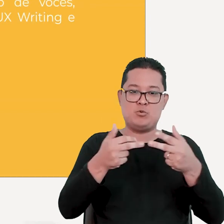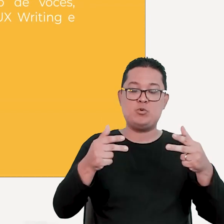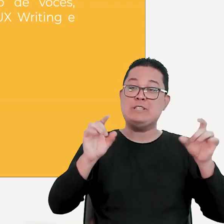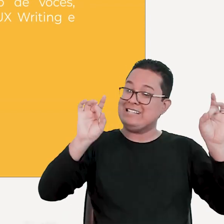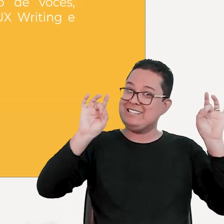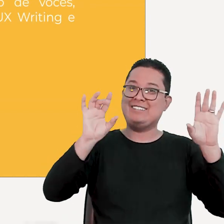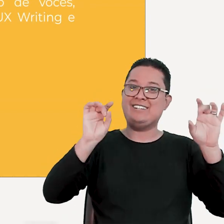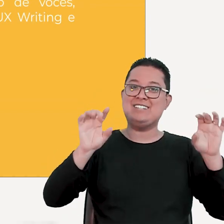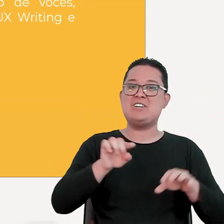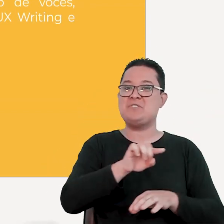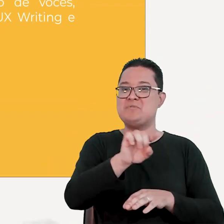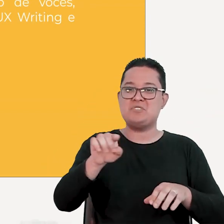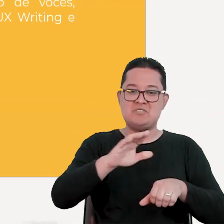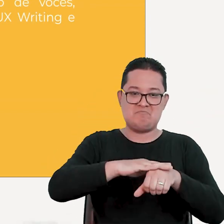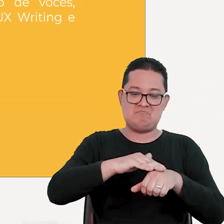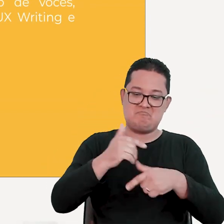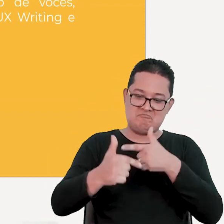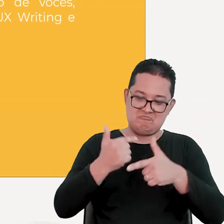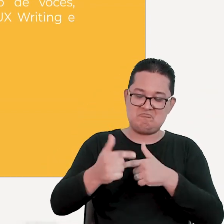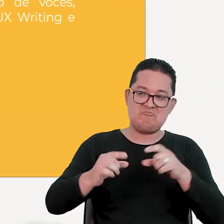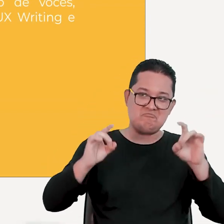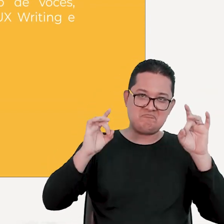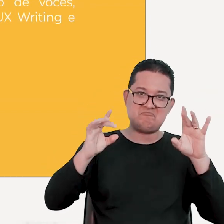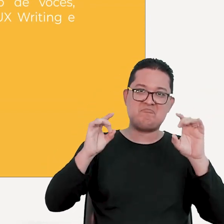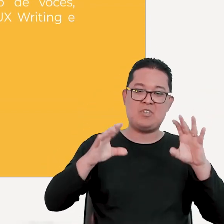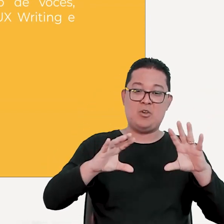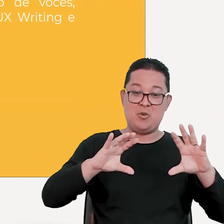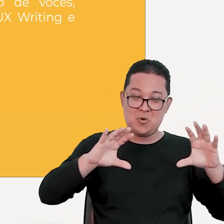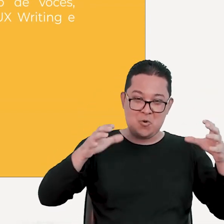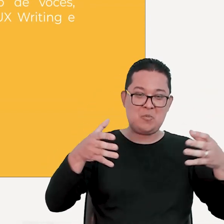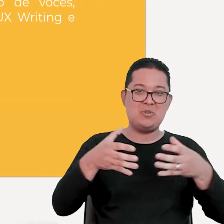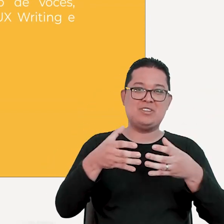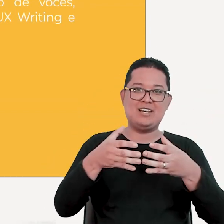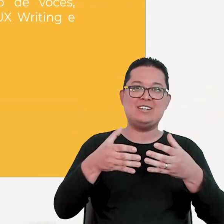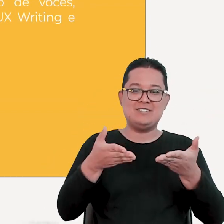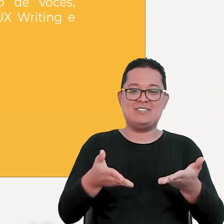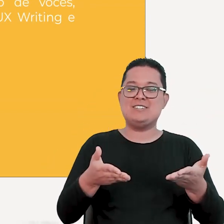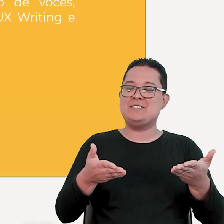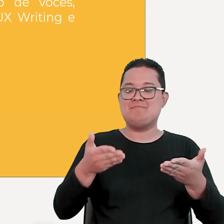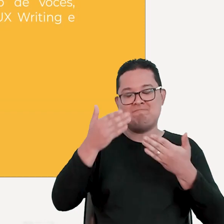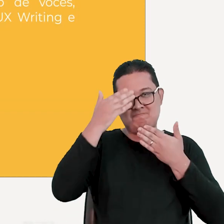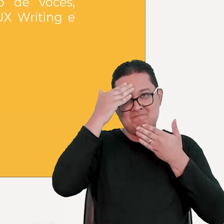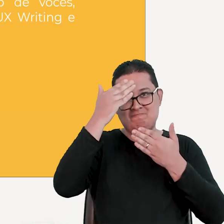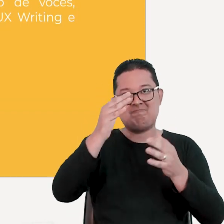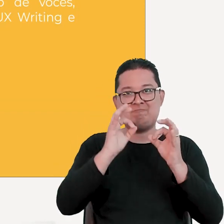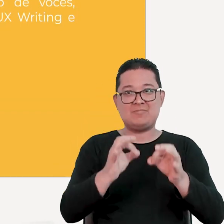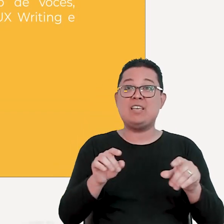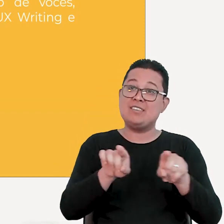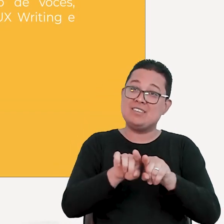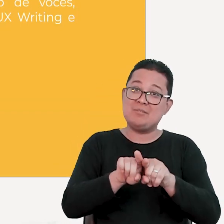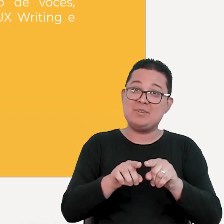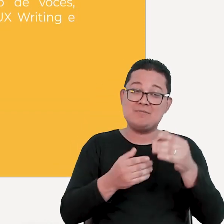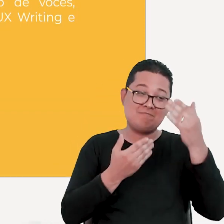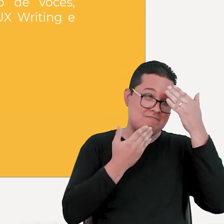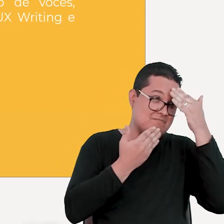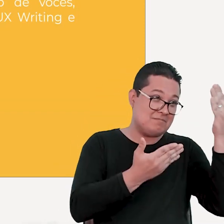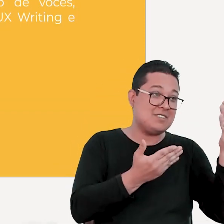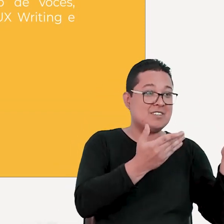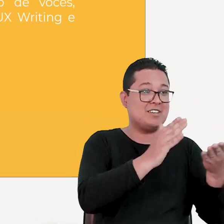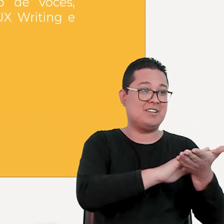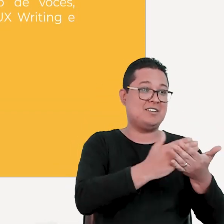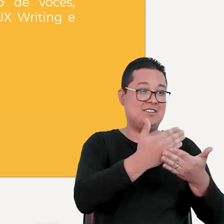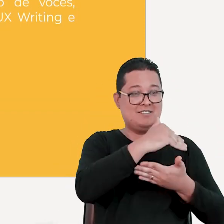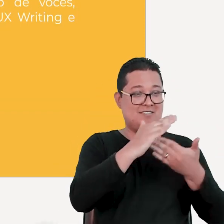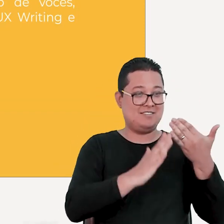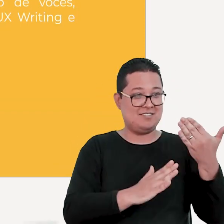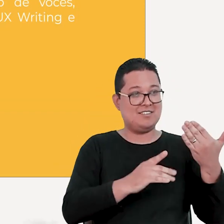fazendo um trabalho incrível e a comunidade de UX Writers só tem a agradecer. E também eu queria agradecer ao nosso intérprete Vinícius.